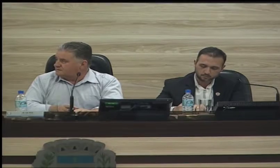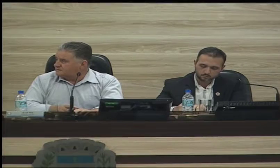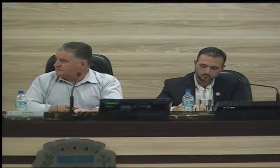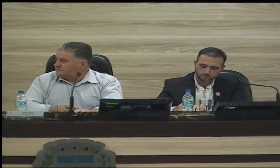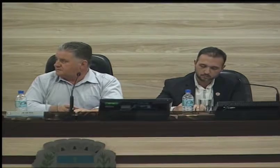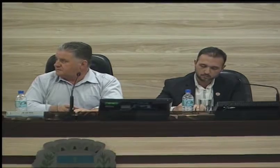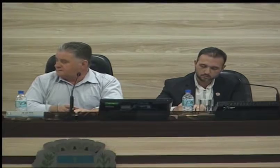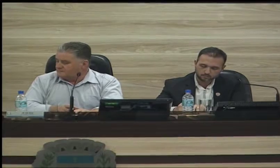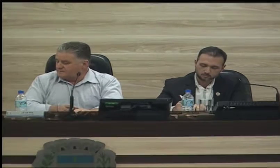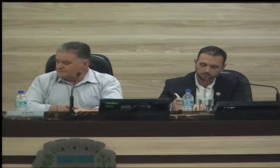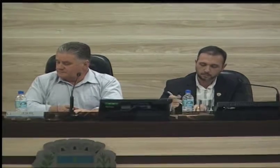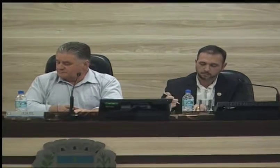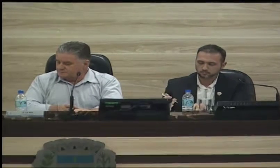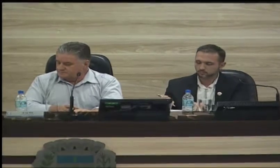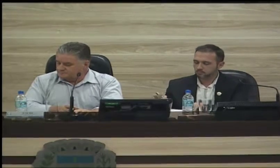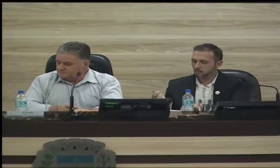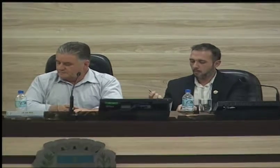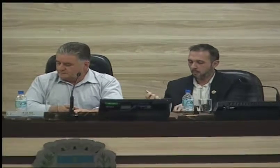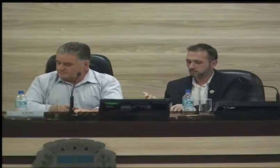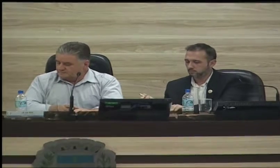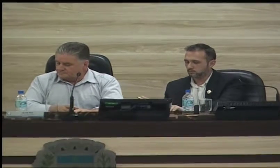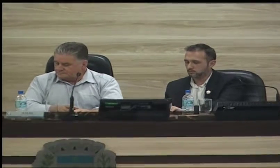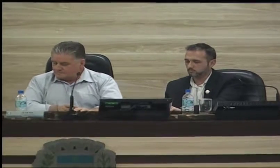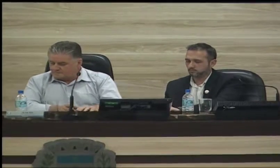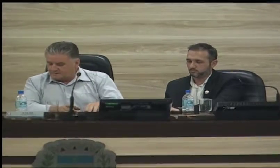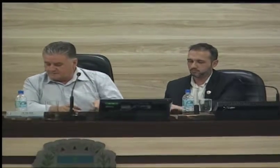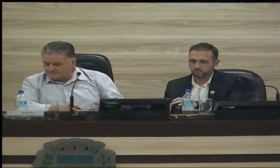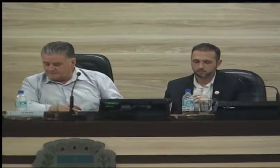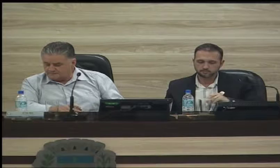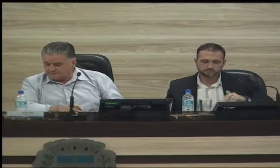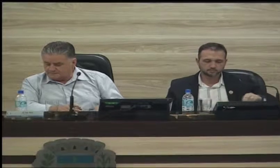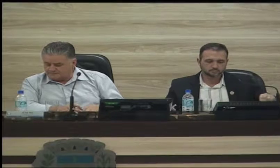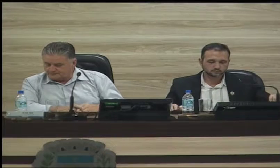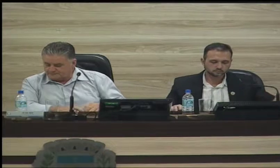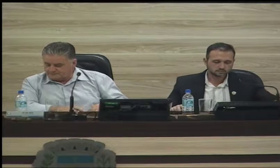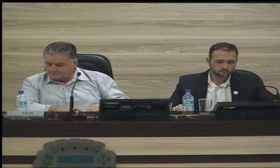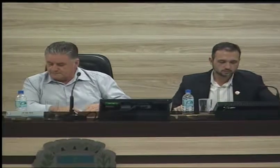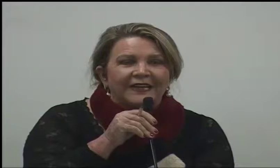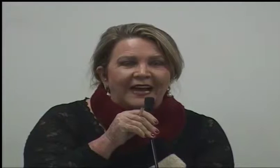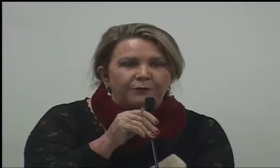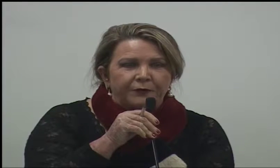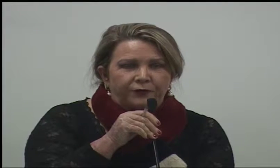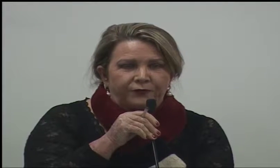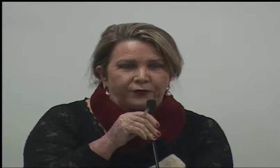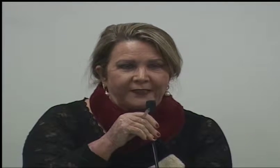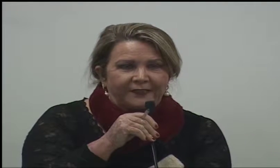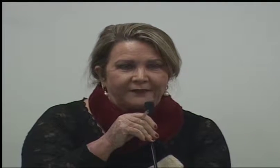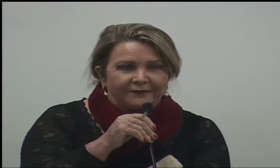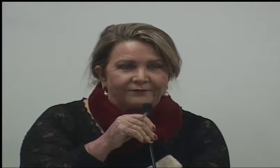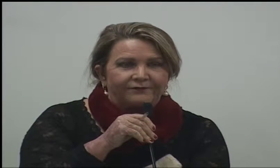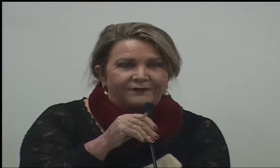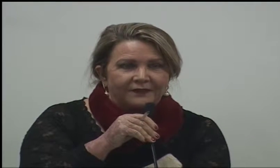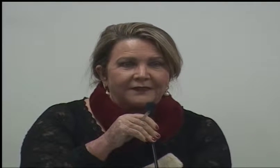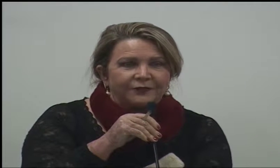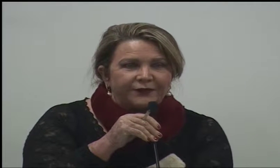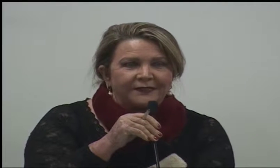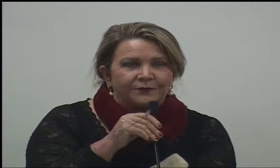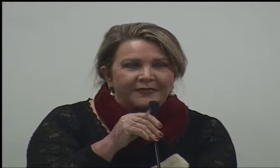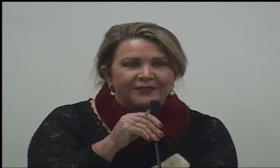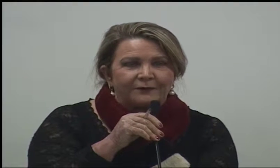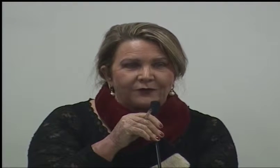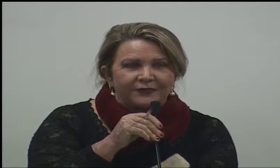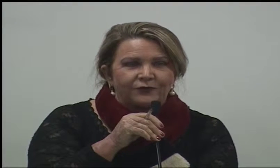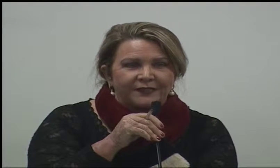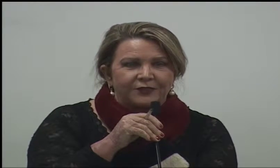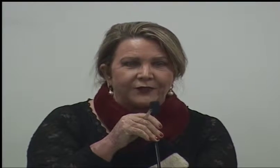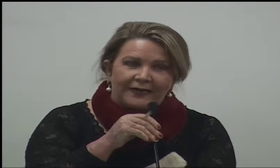No requerimento anterior, o senhor perguntou quem queria... Eu não deu tempo nem de eu ligar o meu microfone.